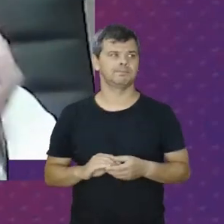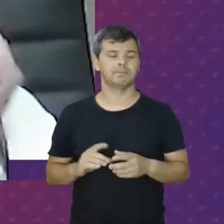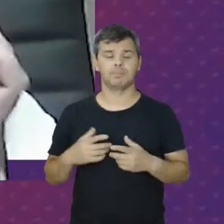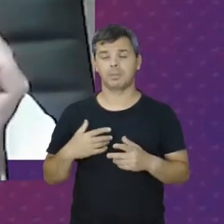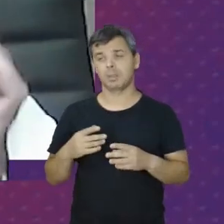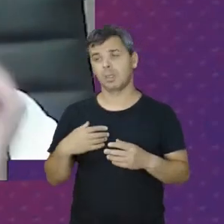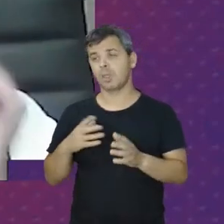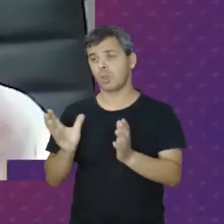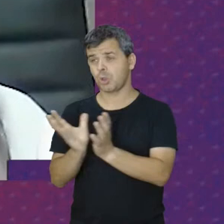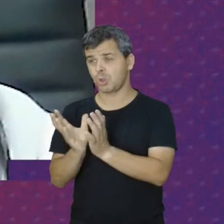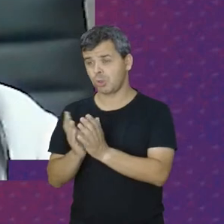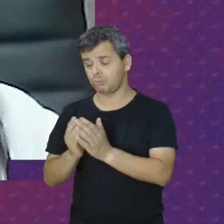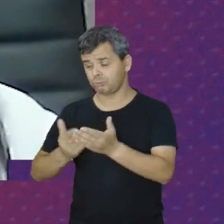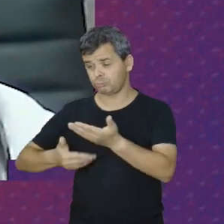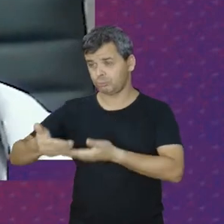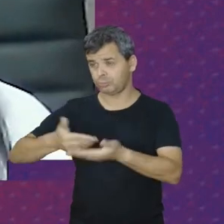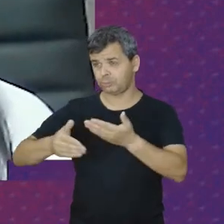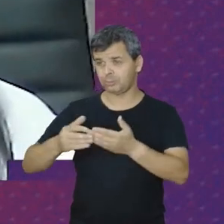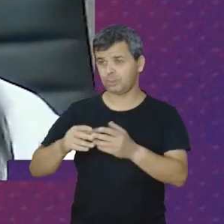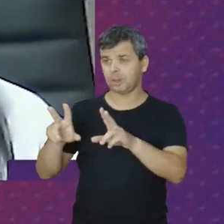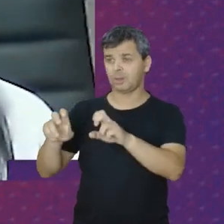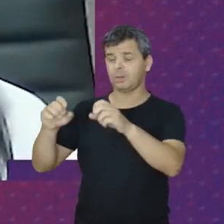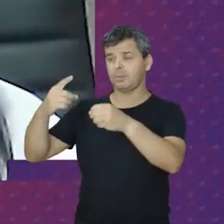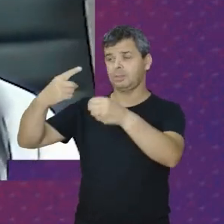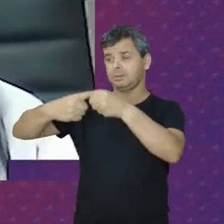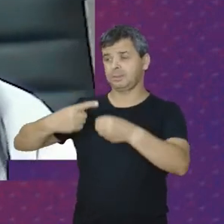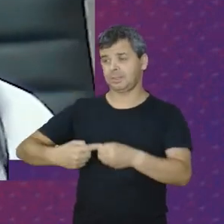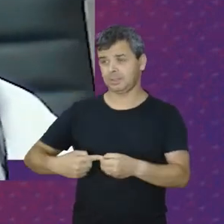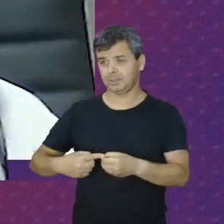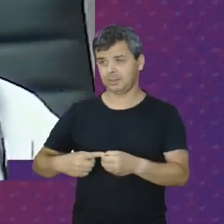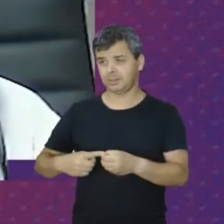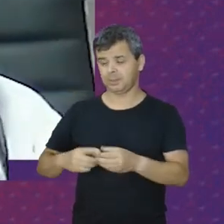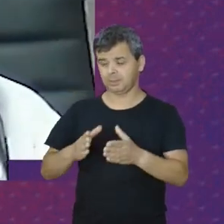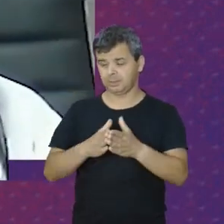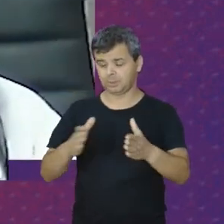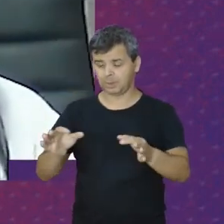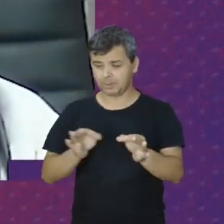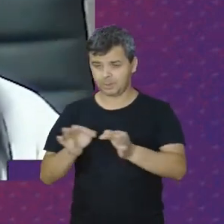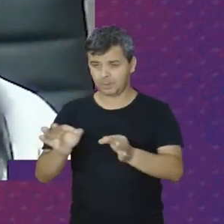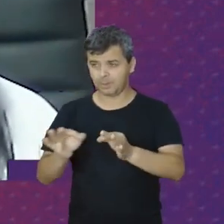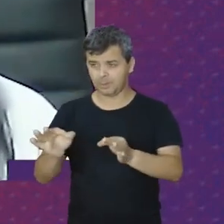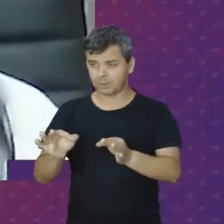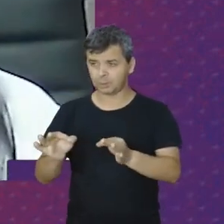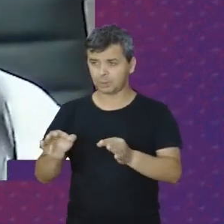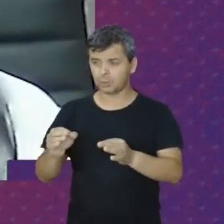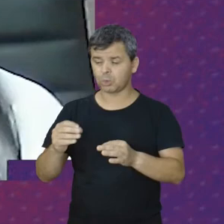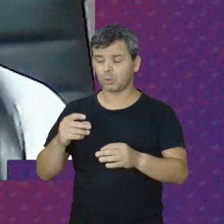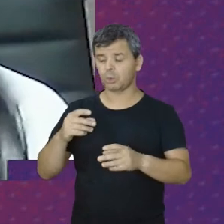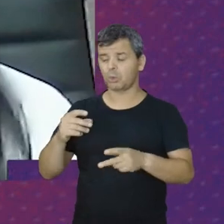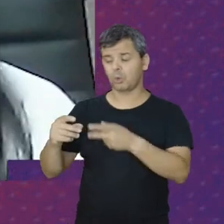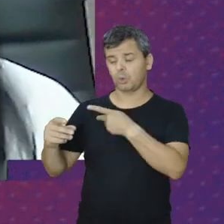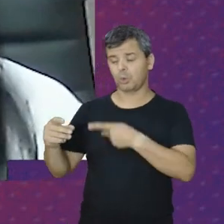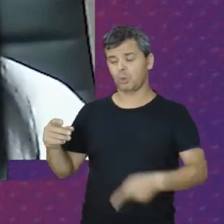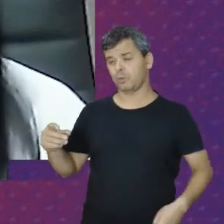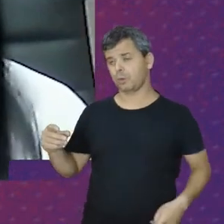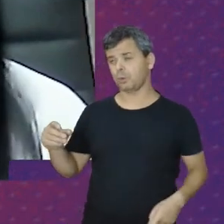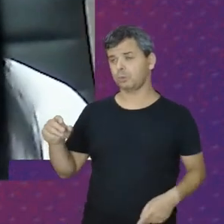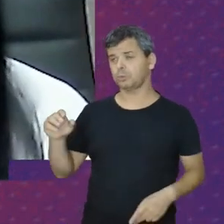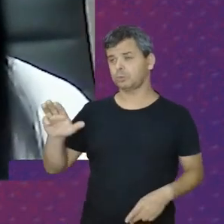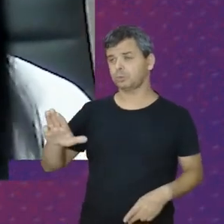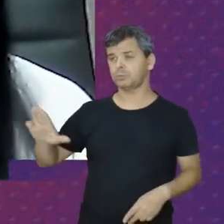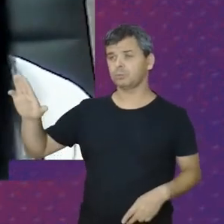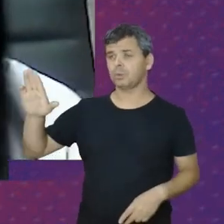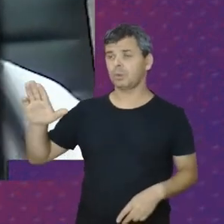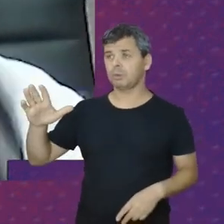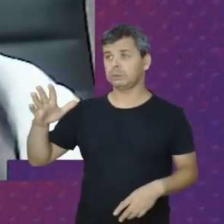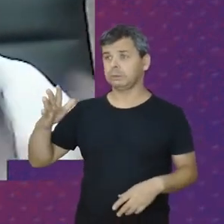Membro da comissão de transição do tema cidades durante a preparação do governo Lula e fiquei apavorada com o